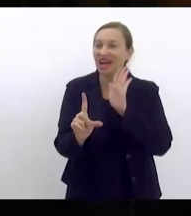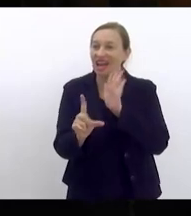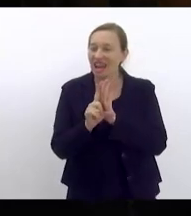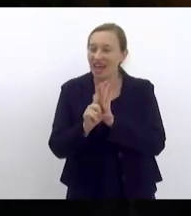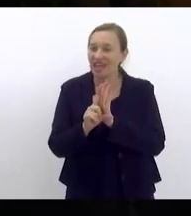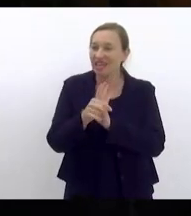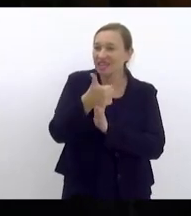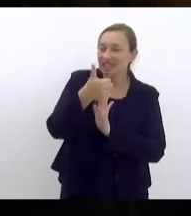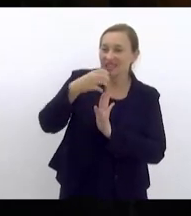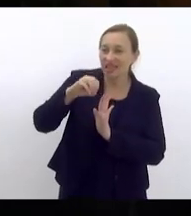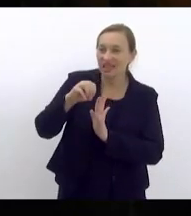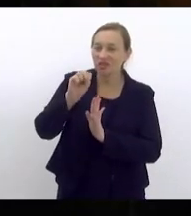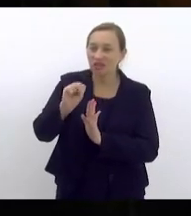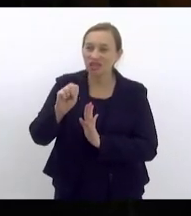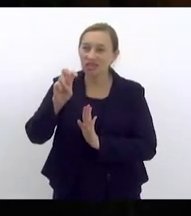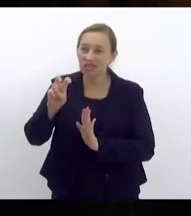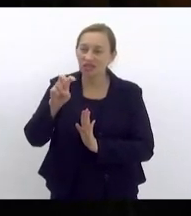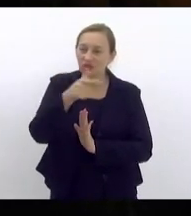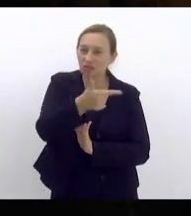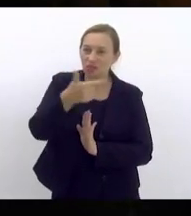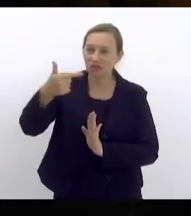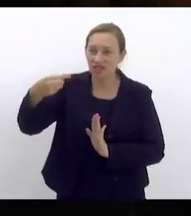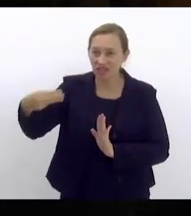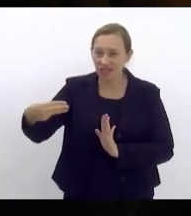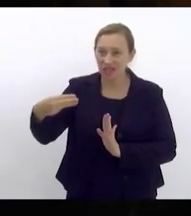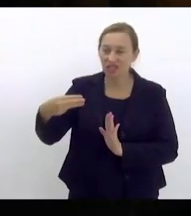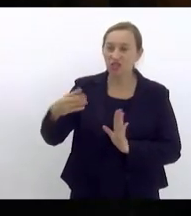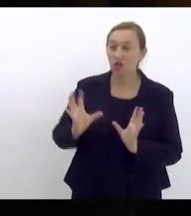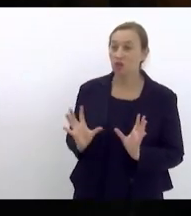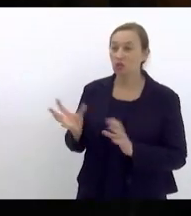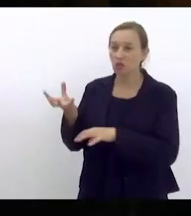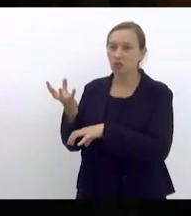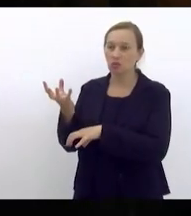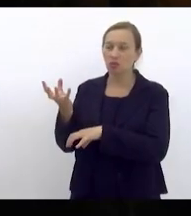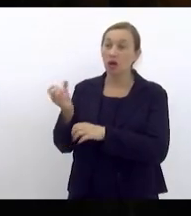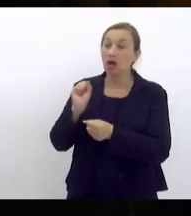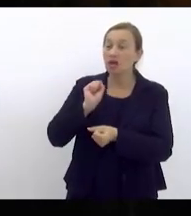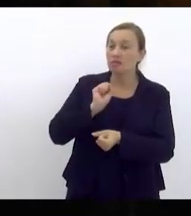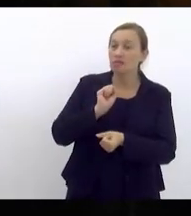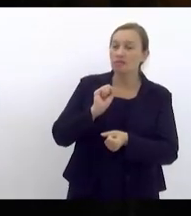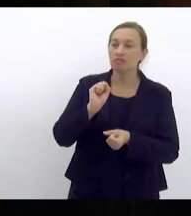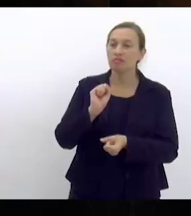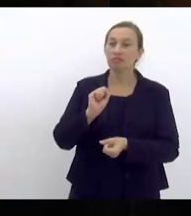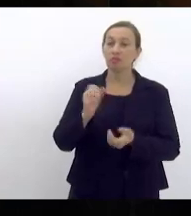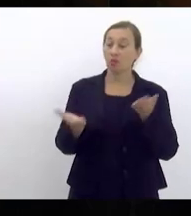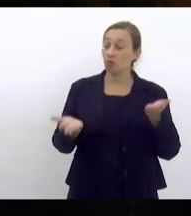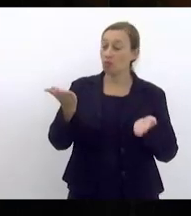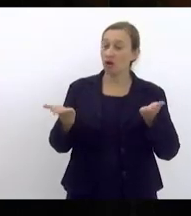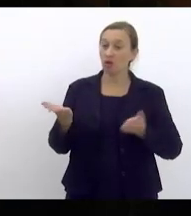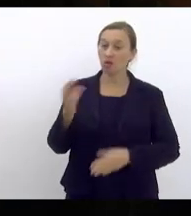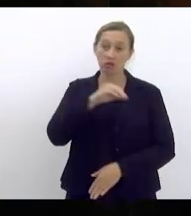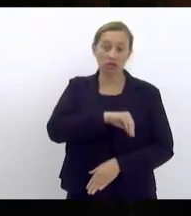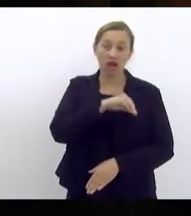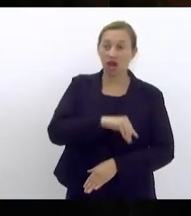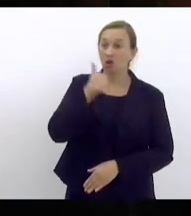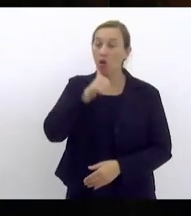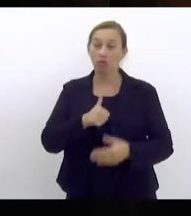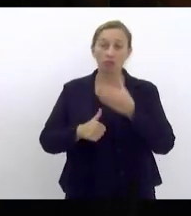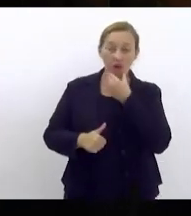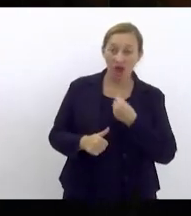1085 de 2023 no Congresso Nacional que equiparou os salários dos homens aos salários das mulheres